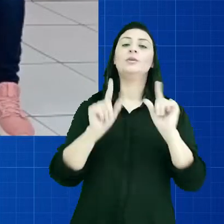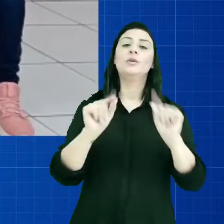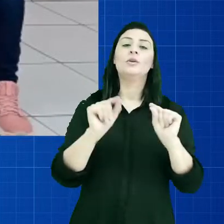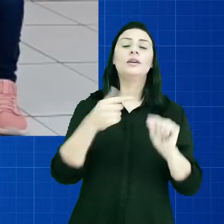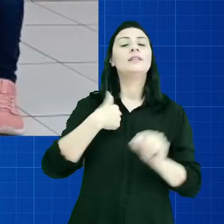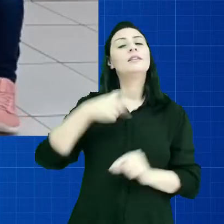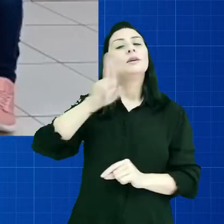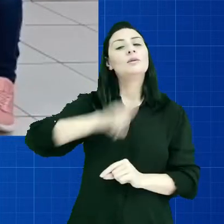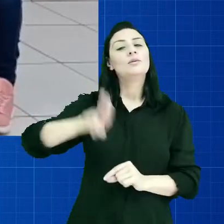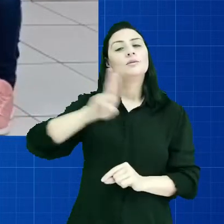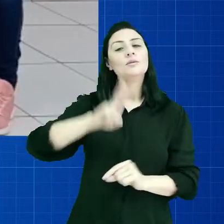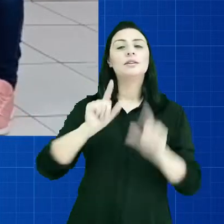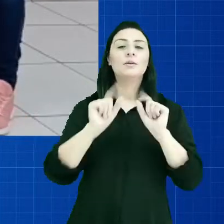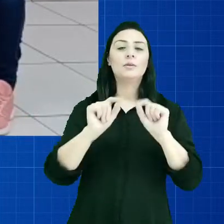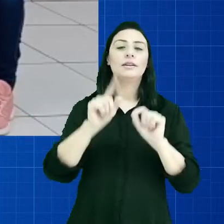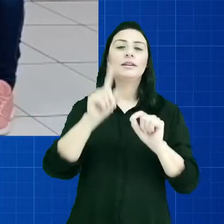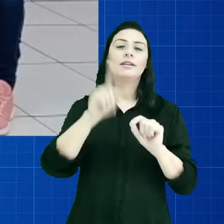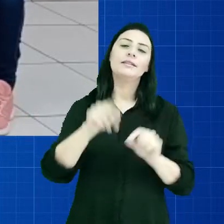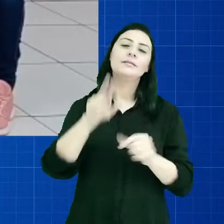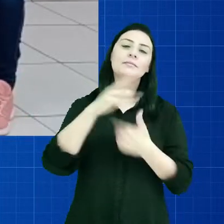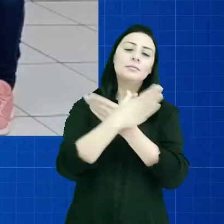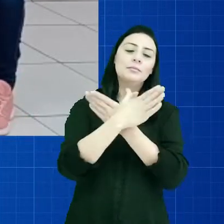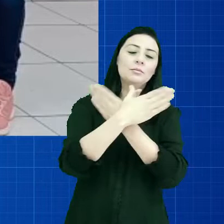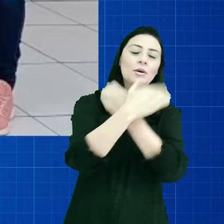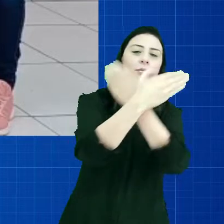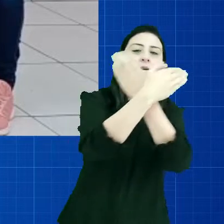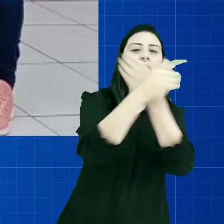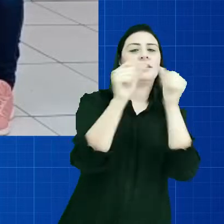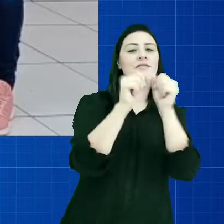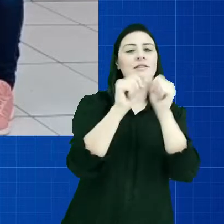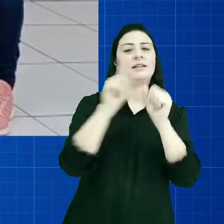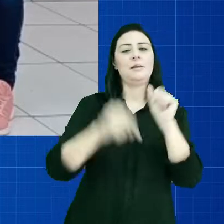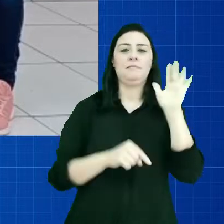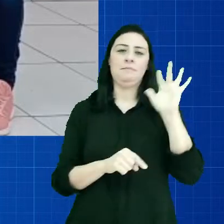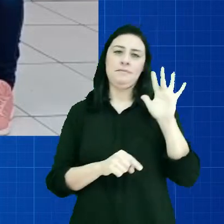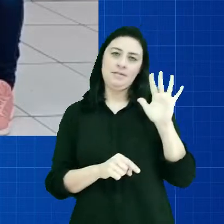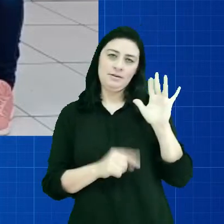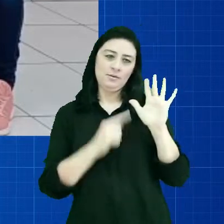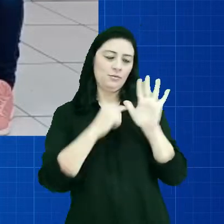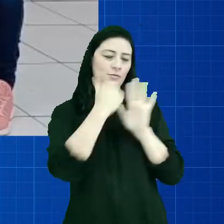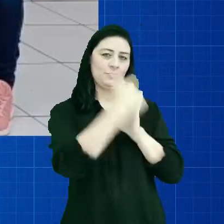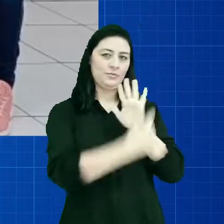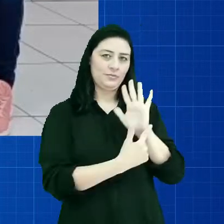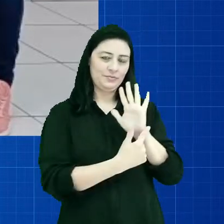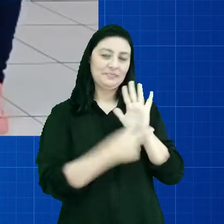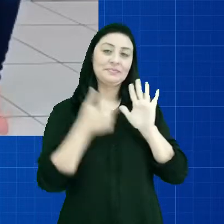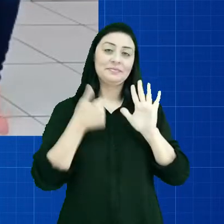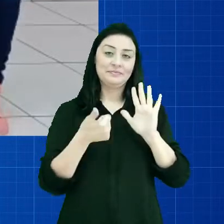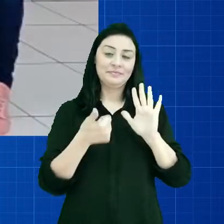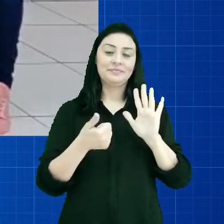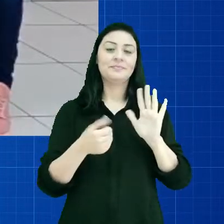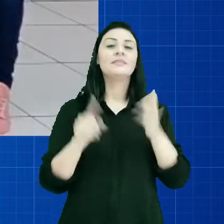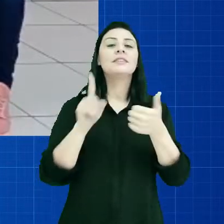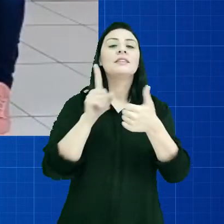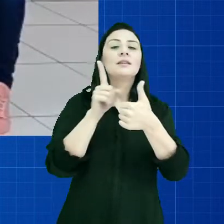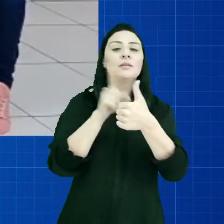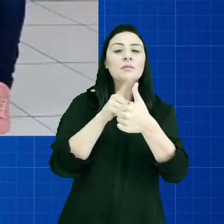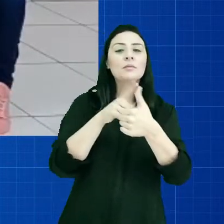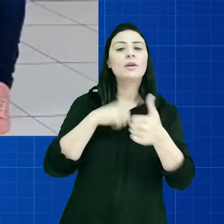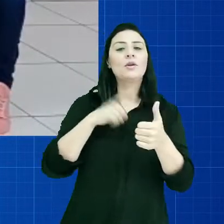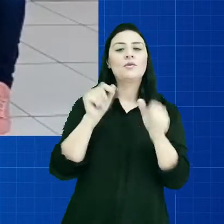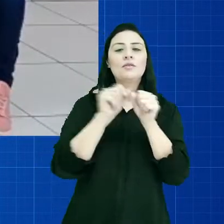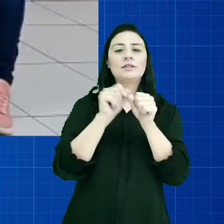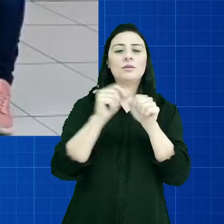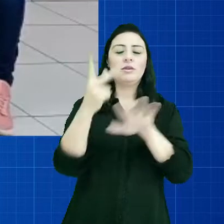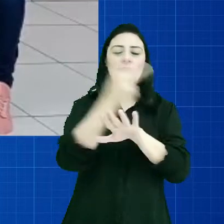atividade, o que eu vou usar para fazer essa borboletinha, ser as minhas mãos, tá bom? Então vamos lá. Primeira parte que eu vou fazer